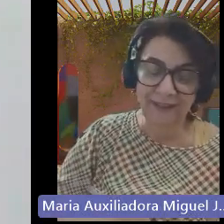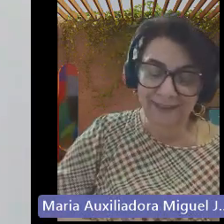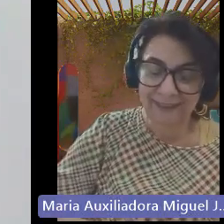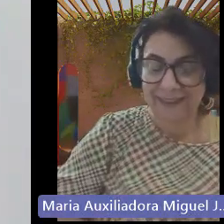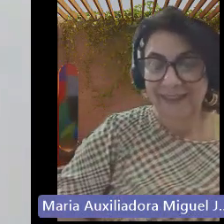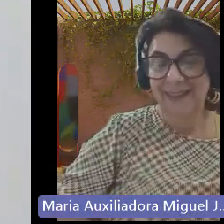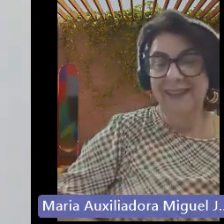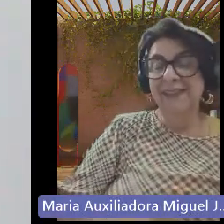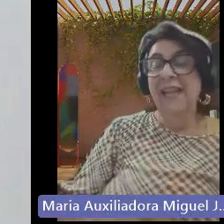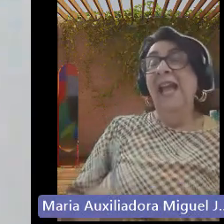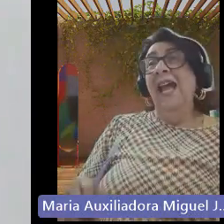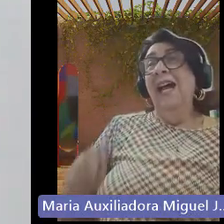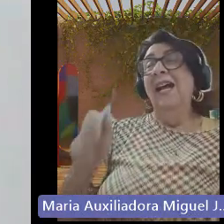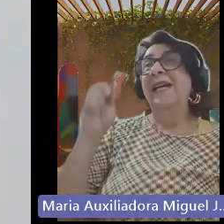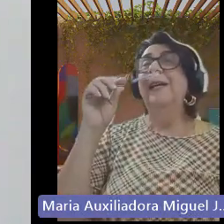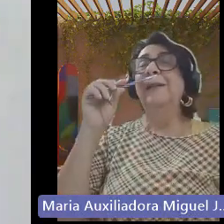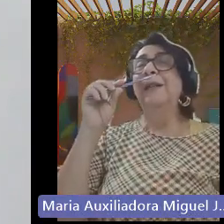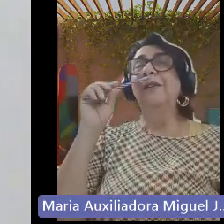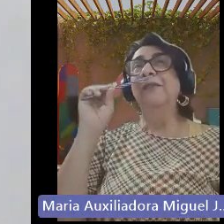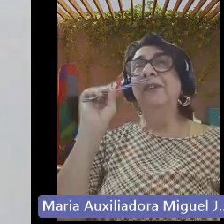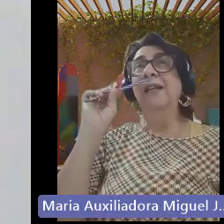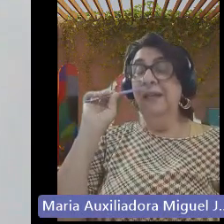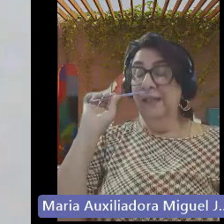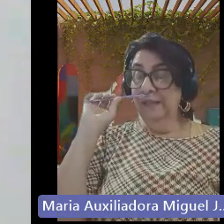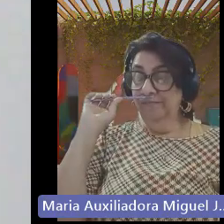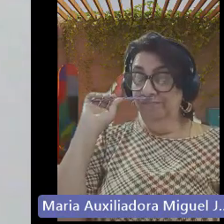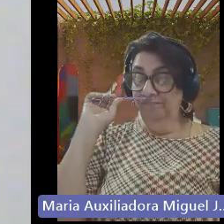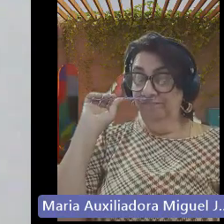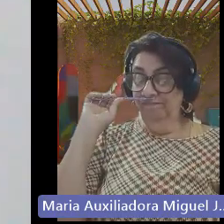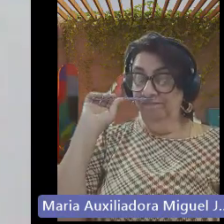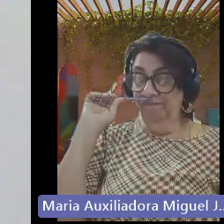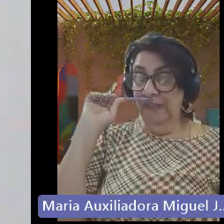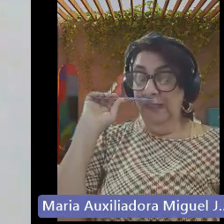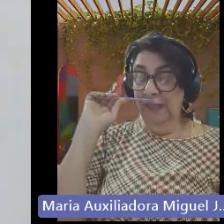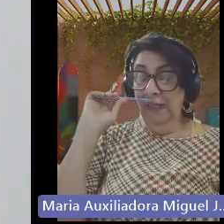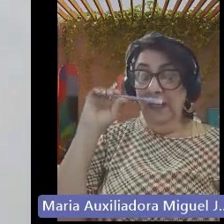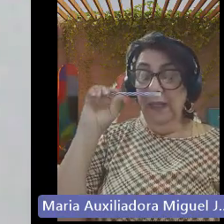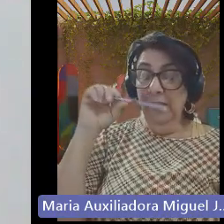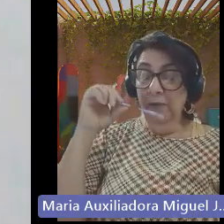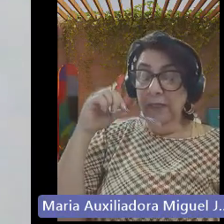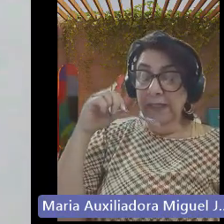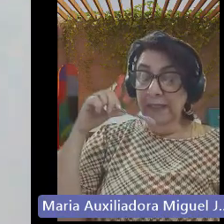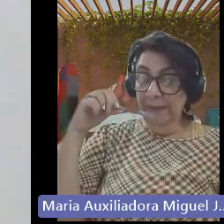Uhum. Aham. O que eu ia falar?